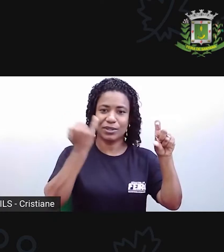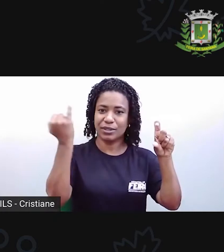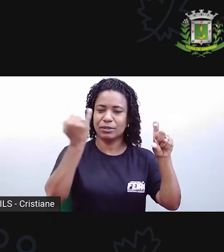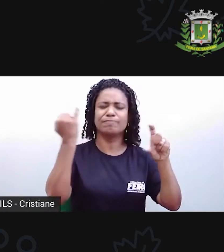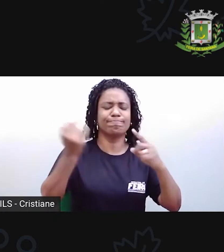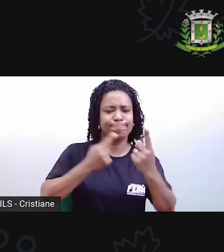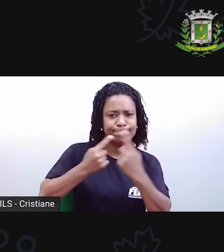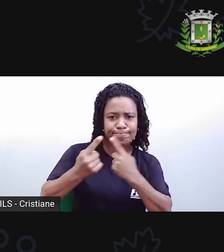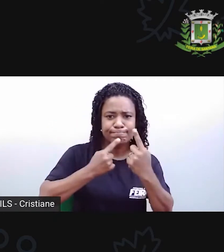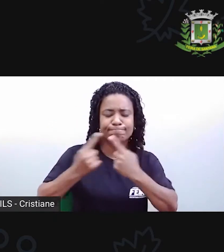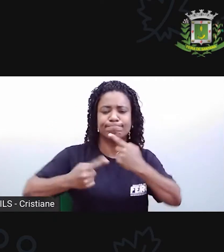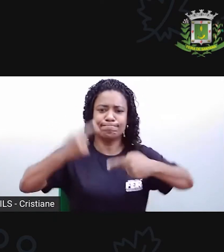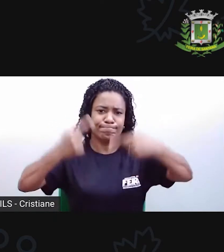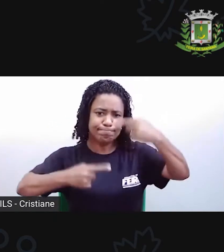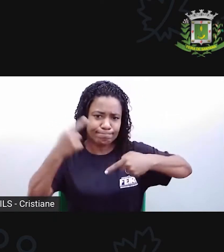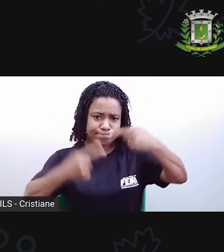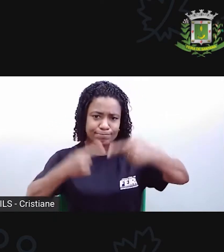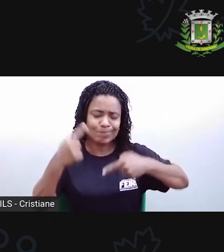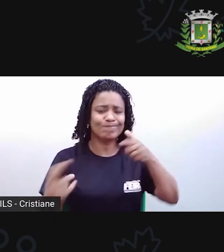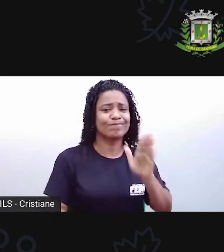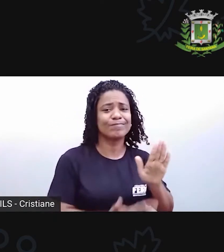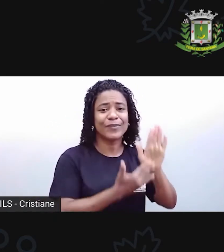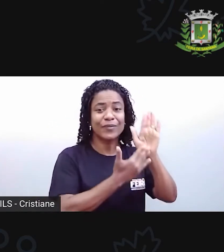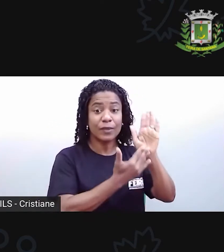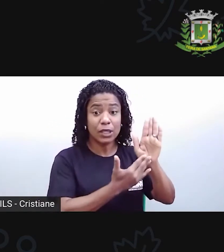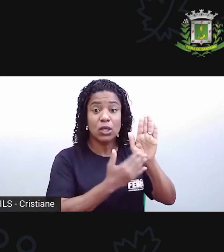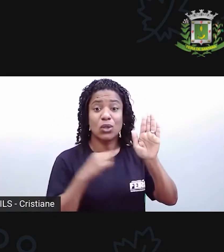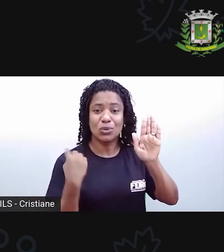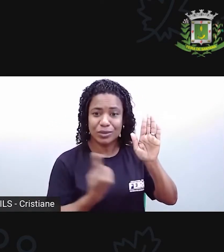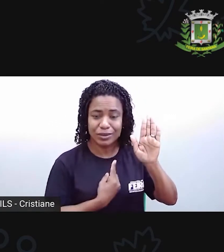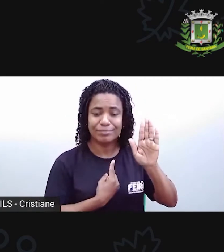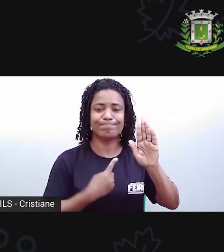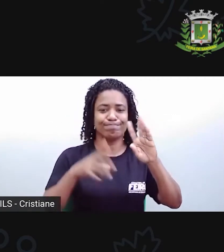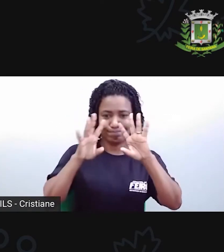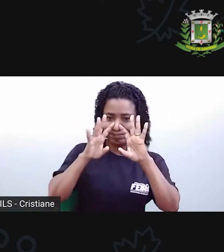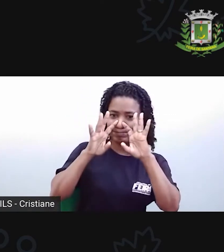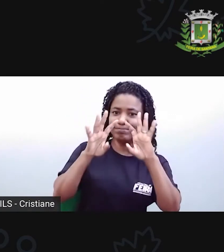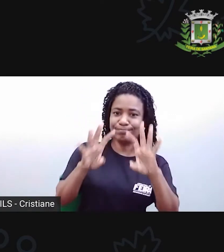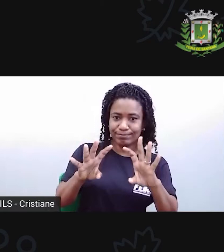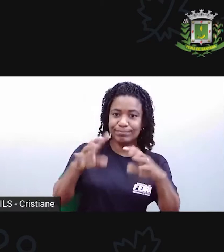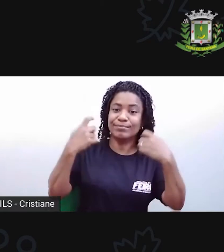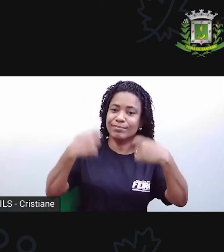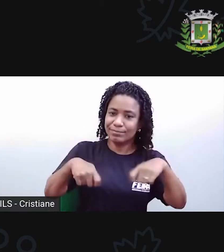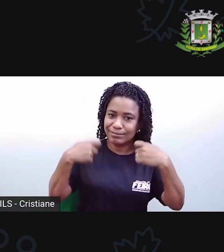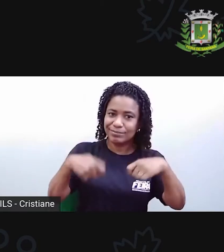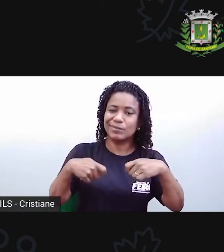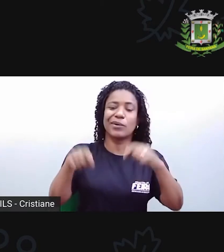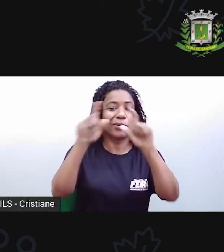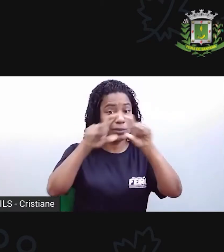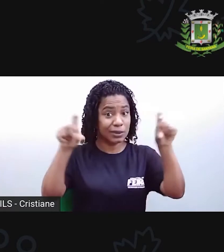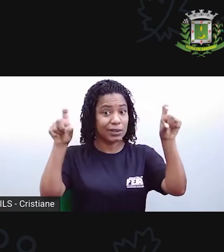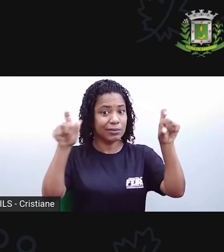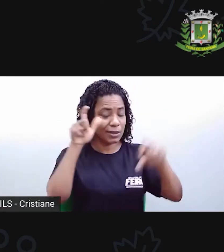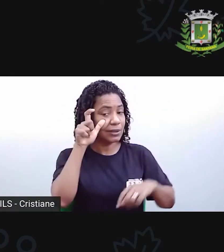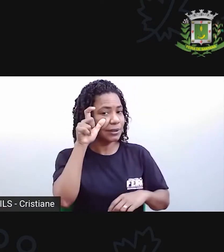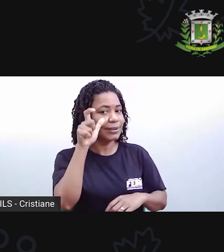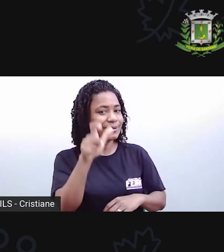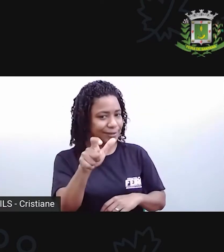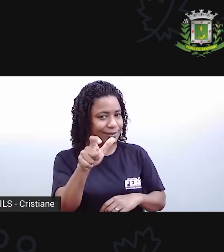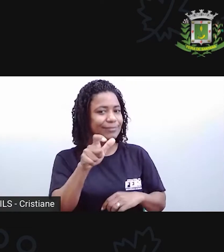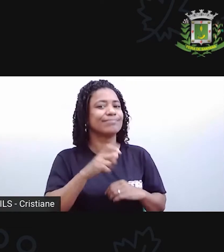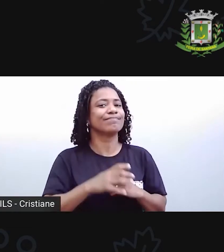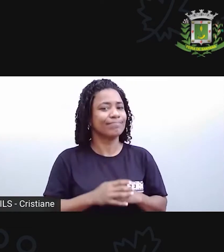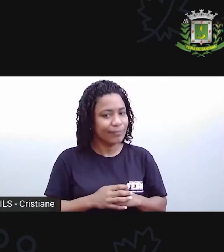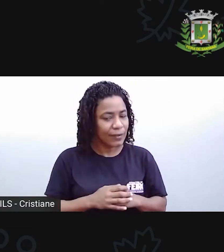discutido, debatido, da gente prestar realmente atenção, que é um tema assim interessante, que tanto